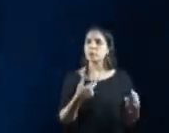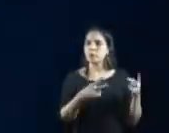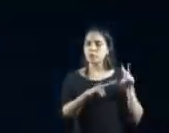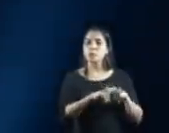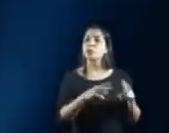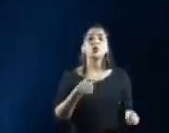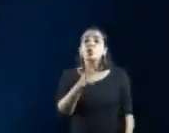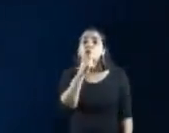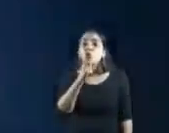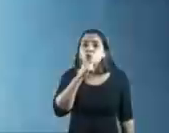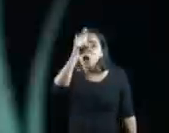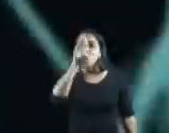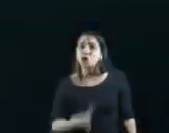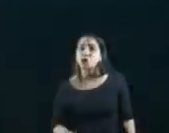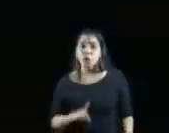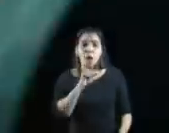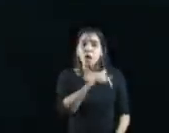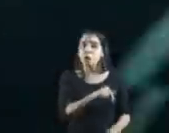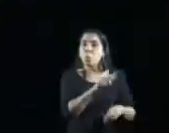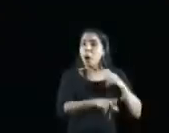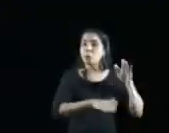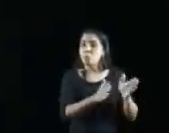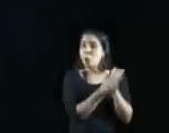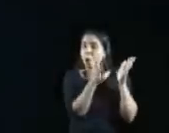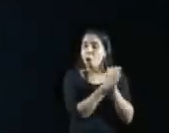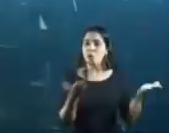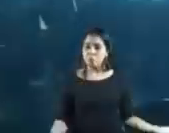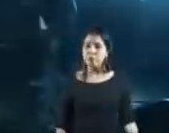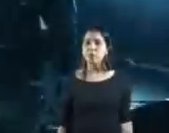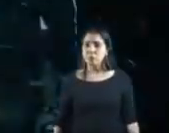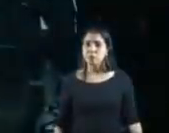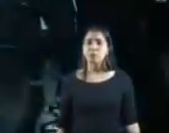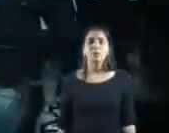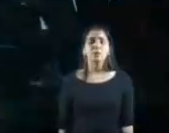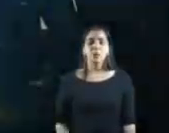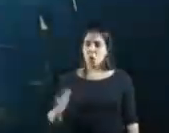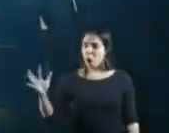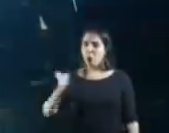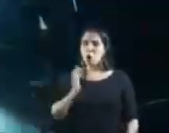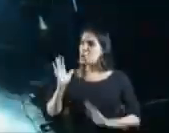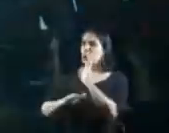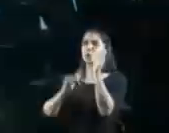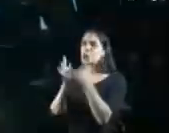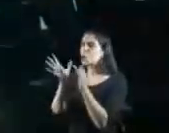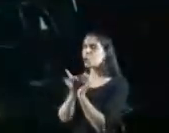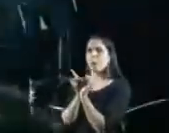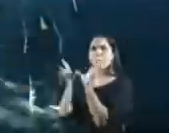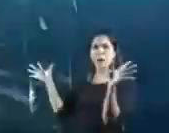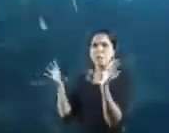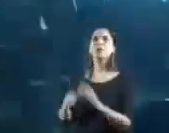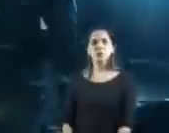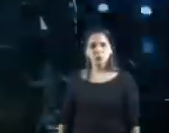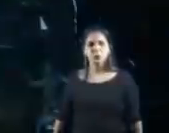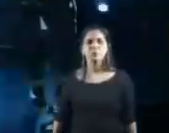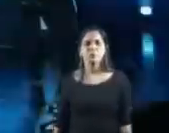Não há direitos para o pobre. Ao rico tudo é permitido.